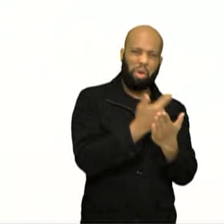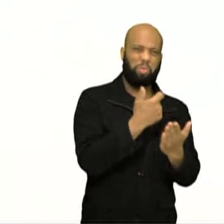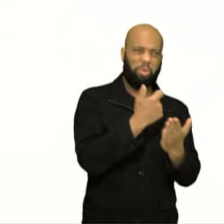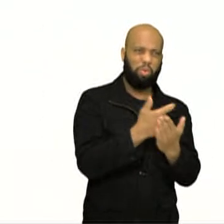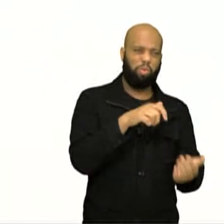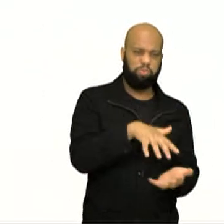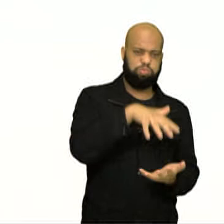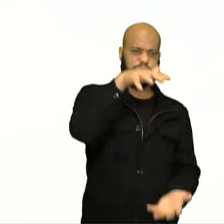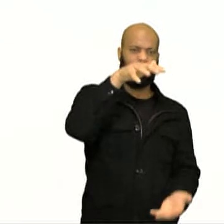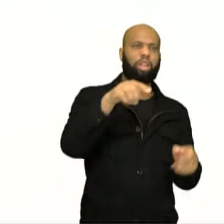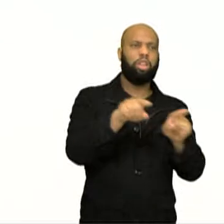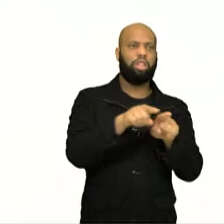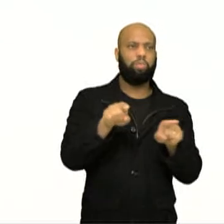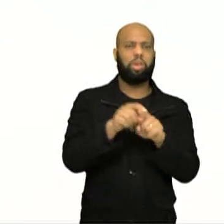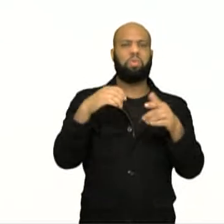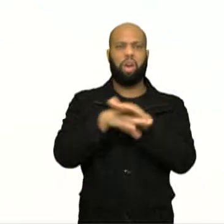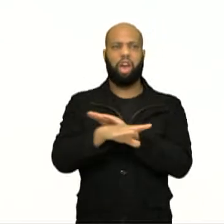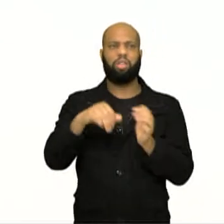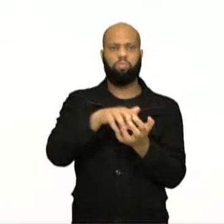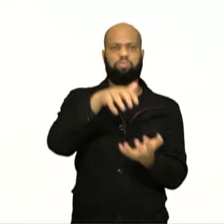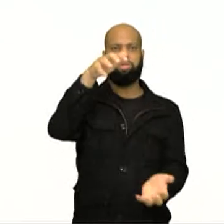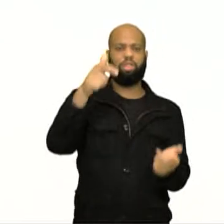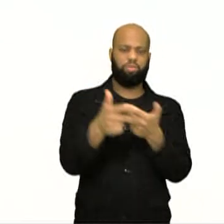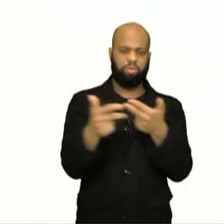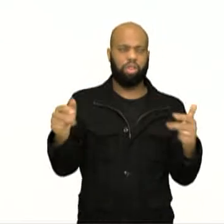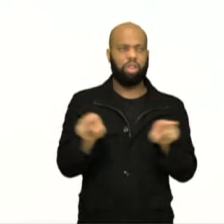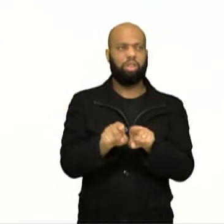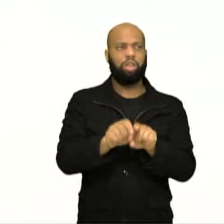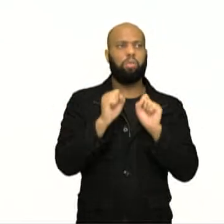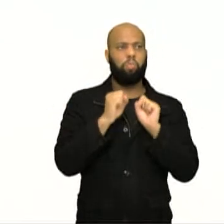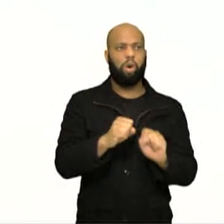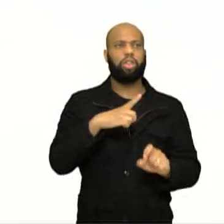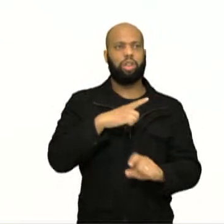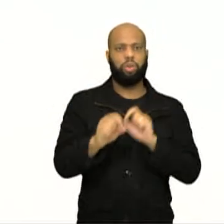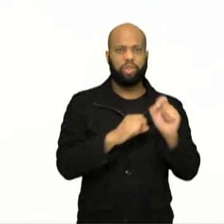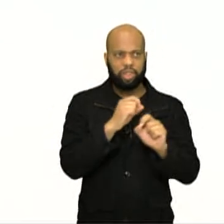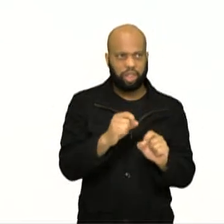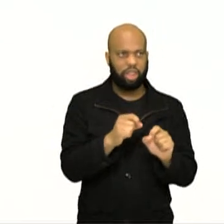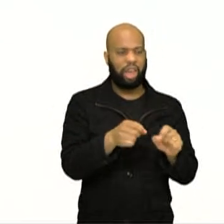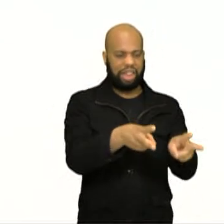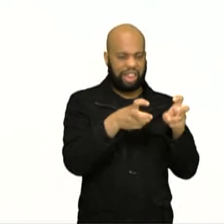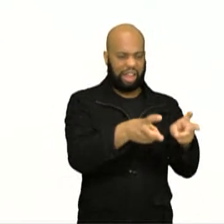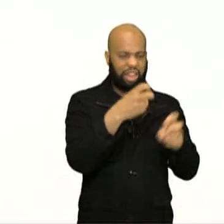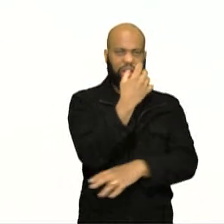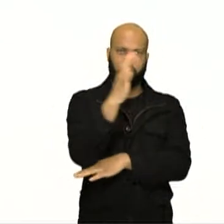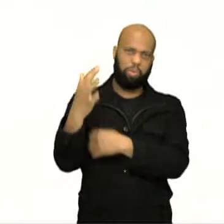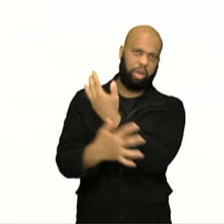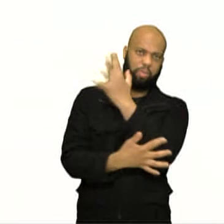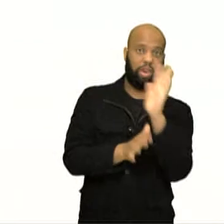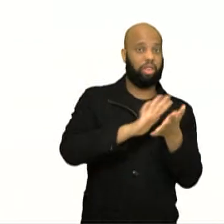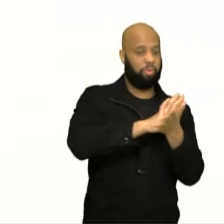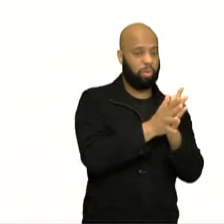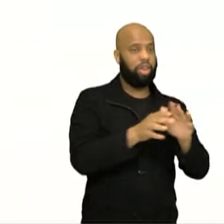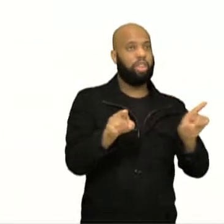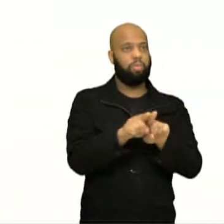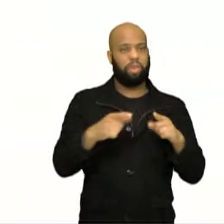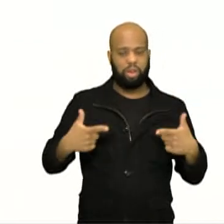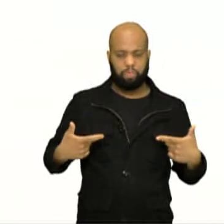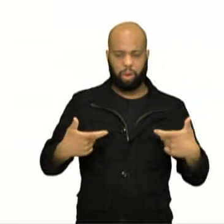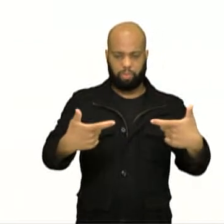o acúmulo de coisas que pode levar aí à degradação, né, do nosso meio ambiente, as guerras,